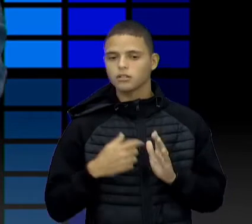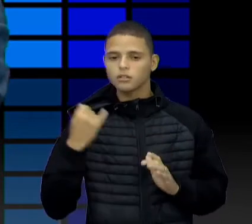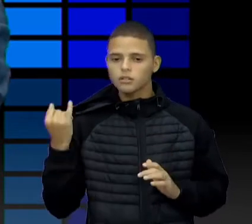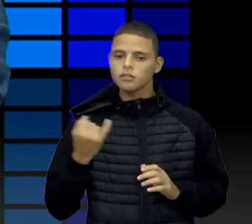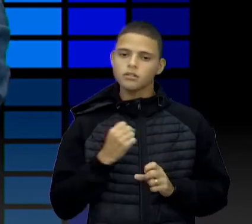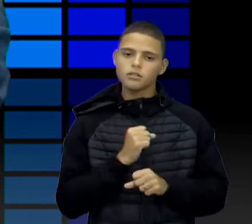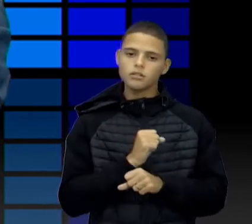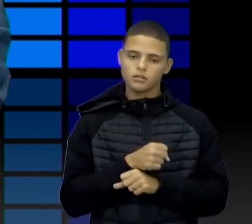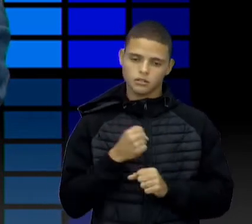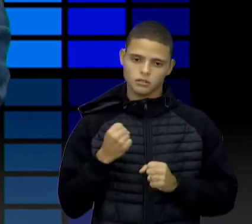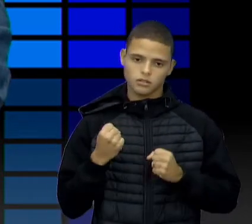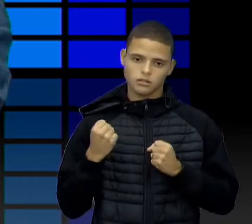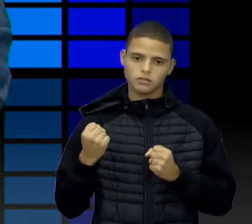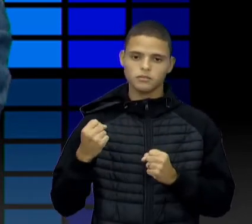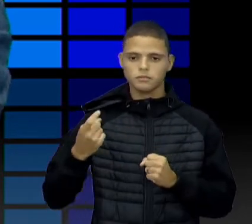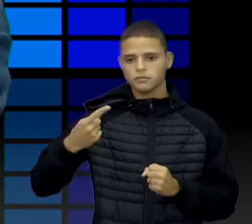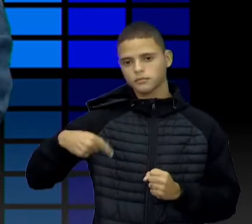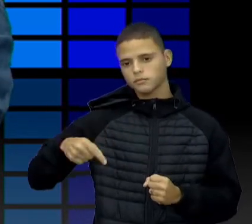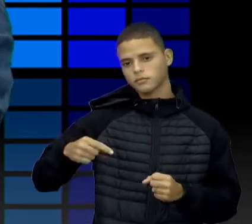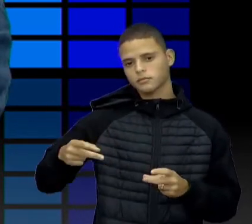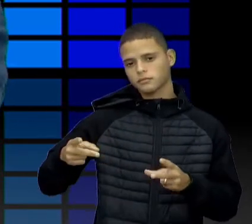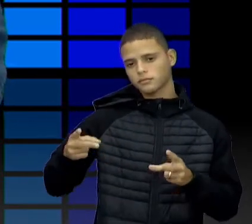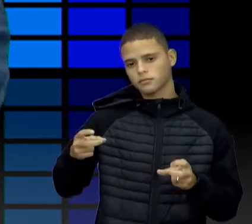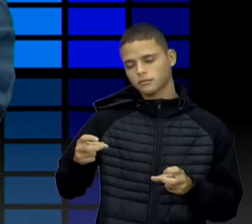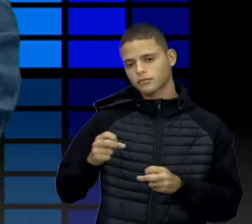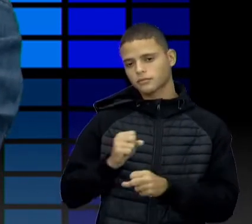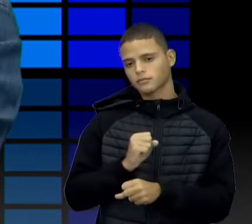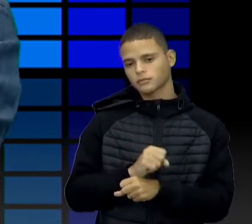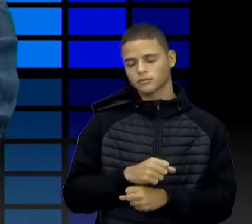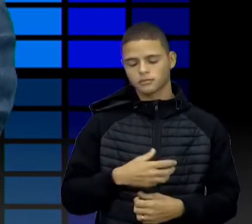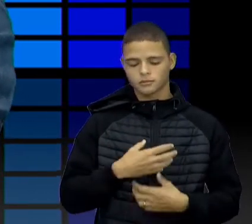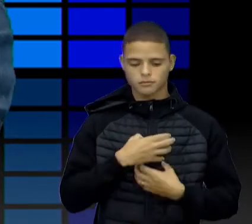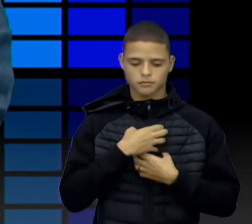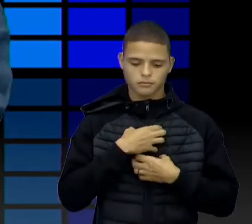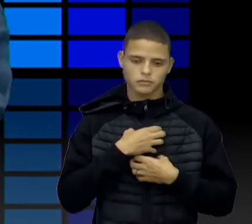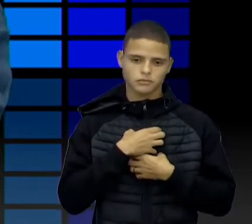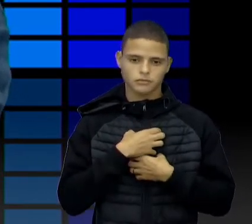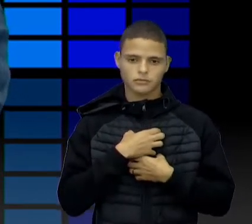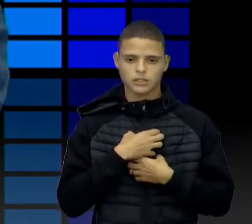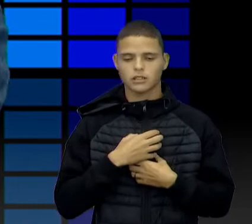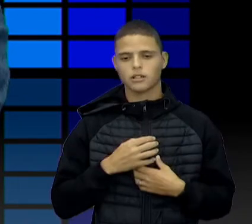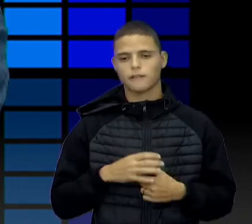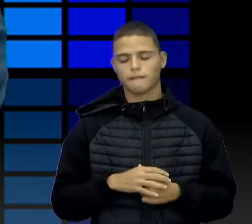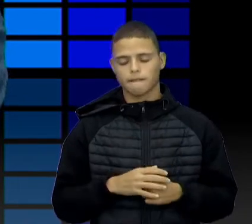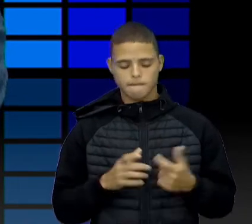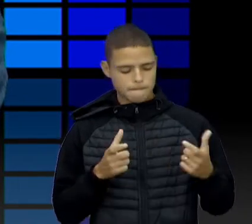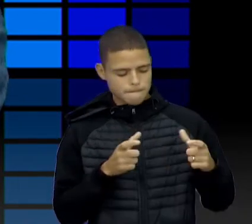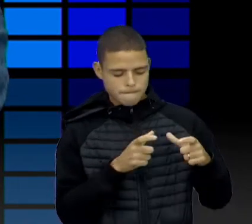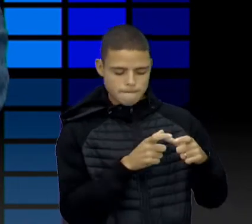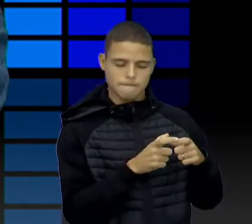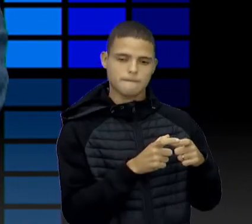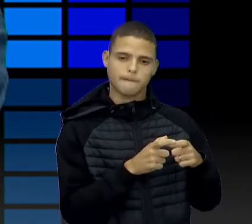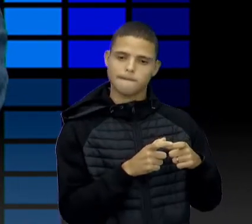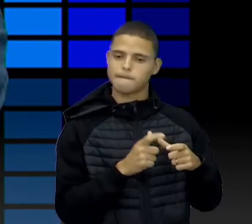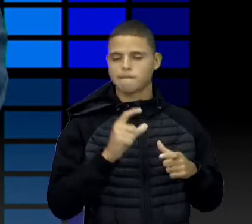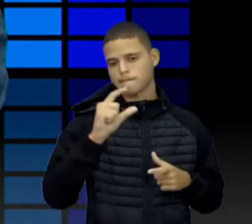importância, essa força, quando a gente percebe aí uma pequena parte ainda, né, muito